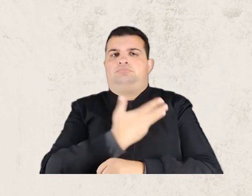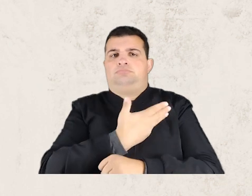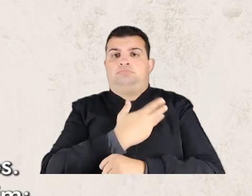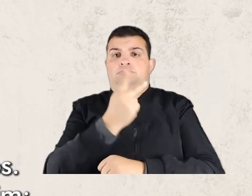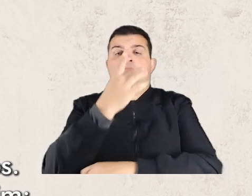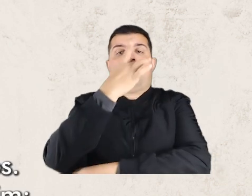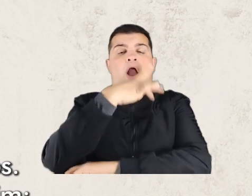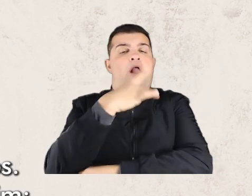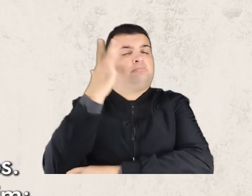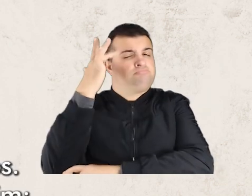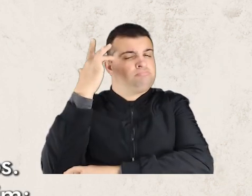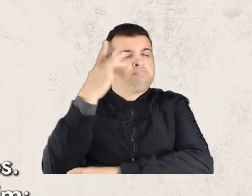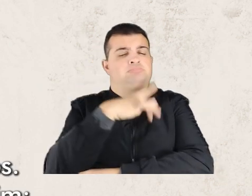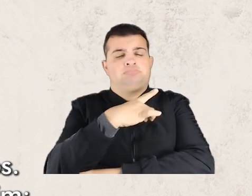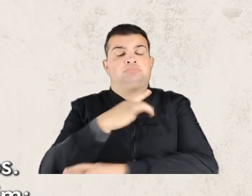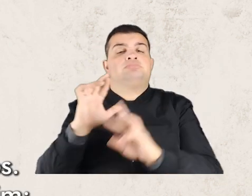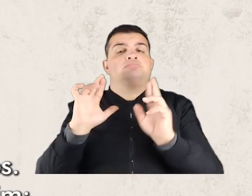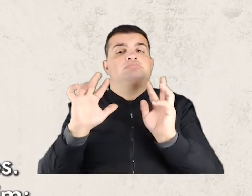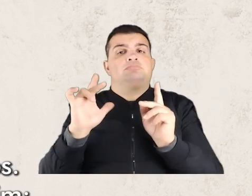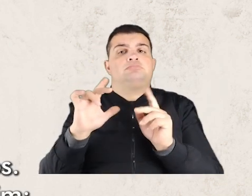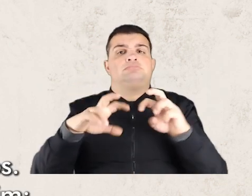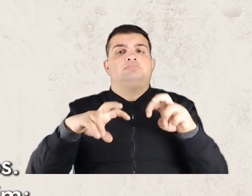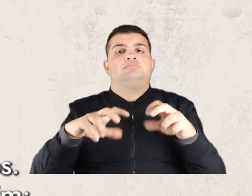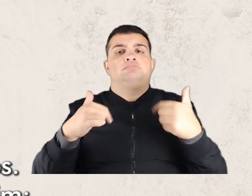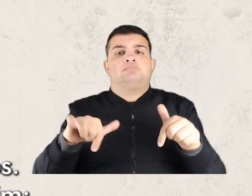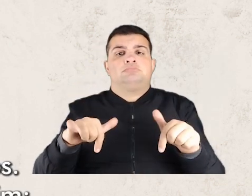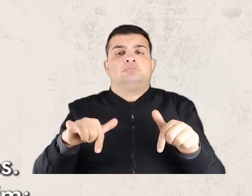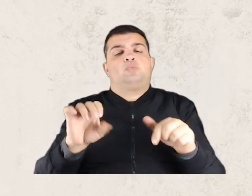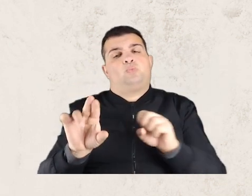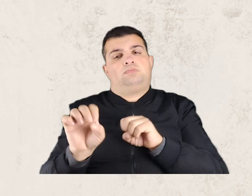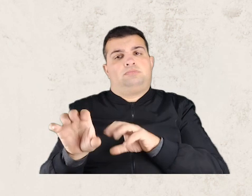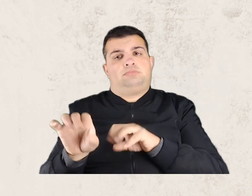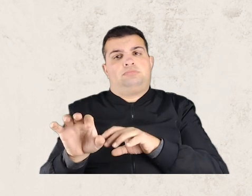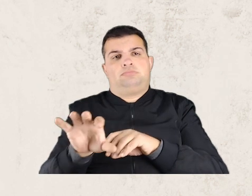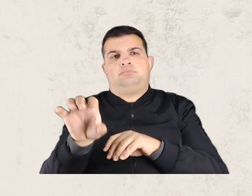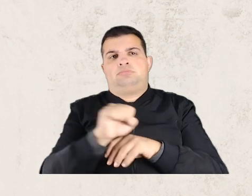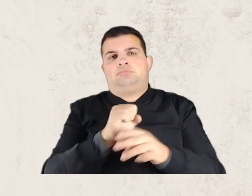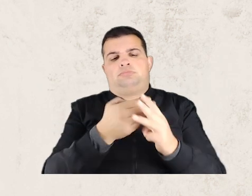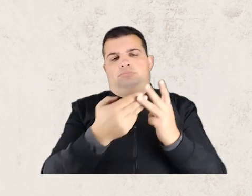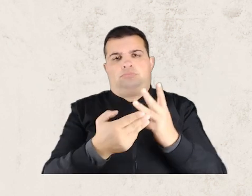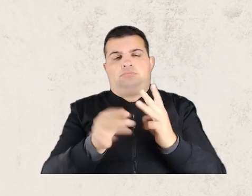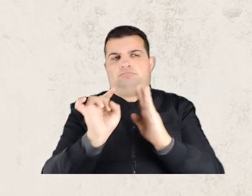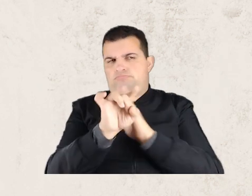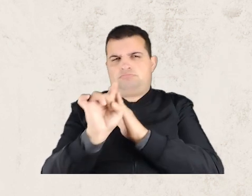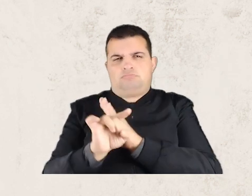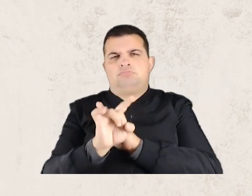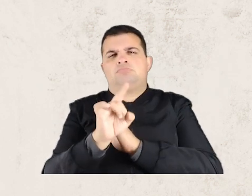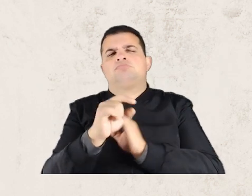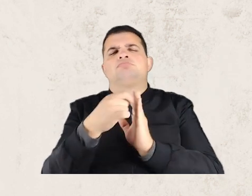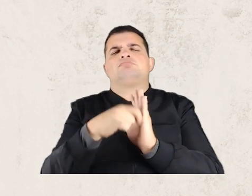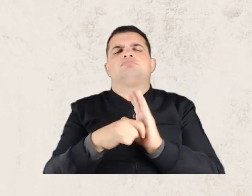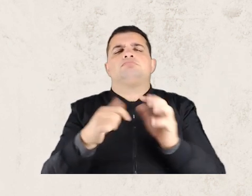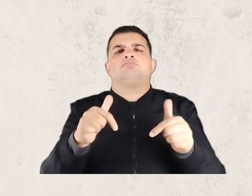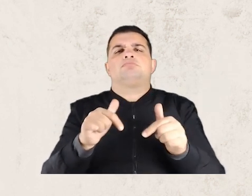nossa plenária no Conselho Federal, tinha 22 membros, né? Pegamos 22 membros e dissemos assim, você vai arranjar 3 amigos que